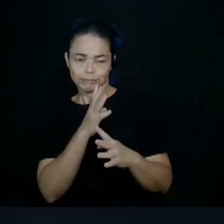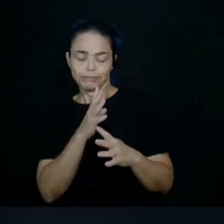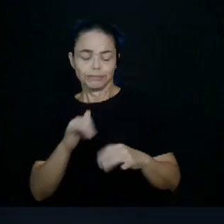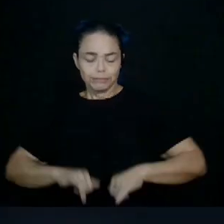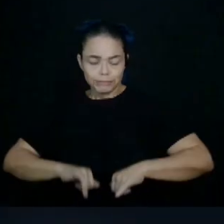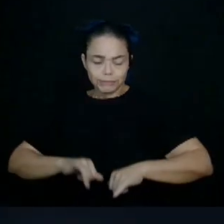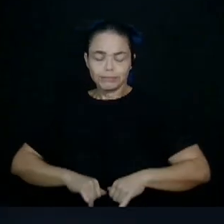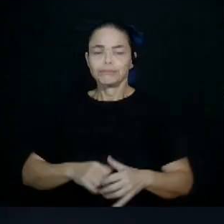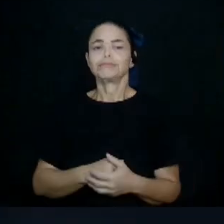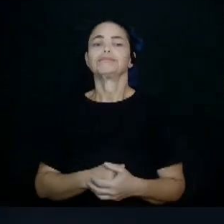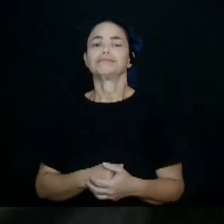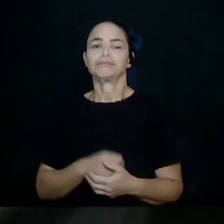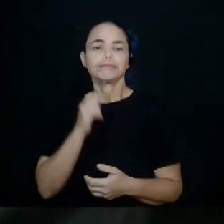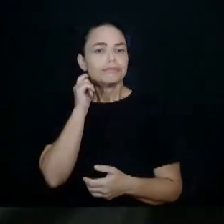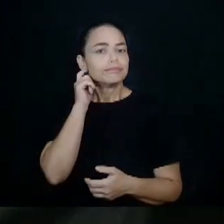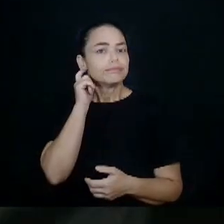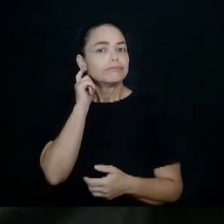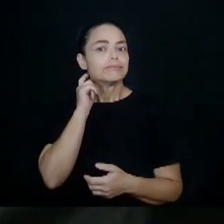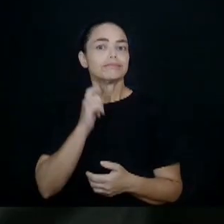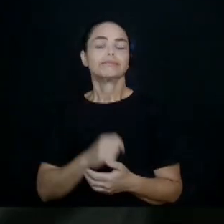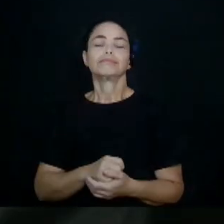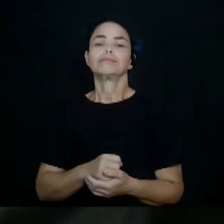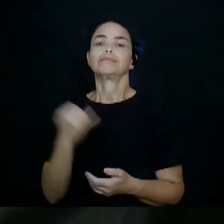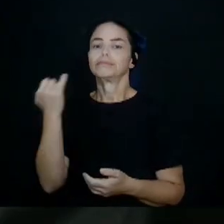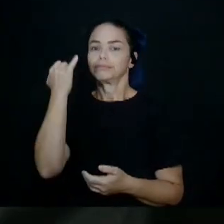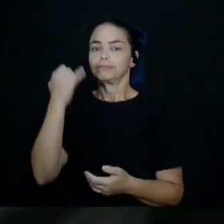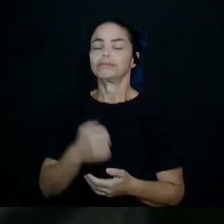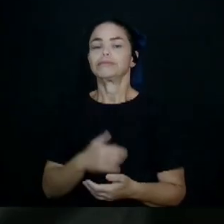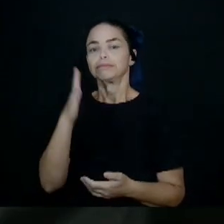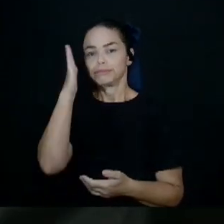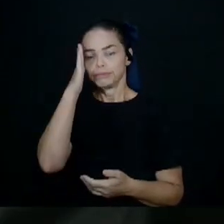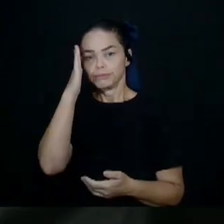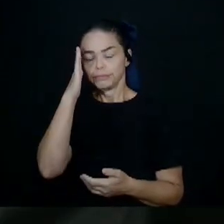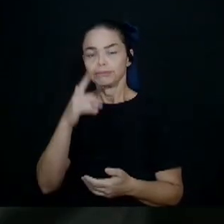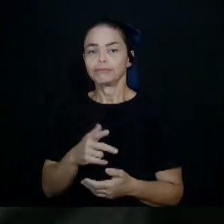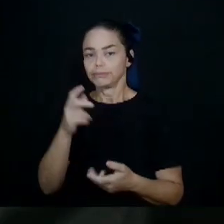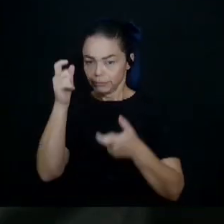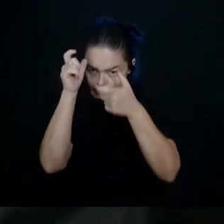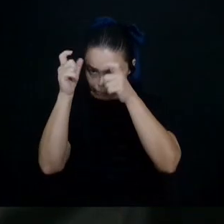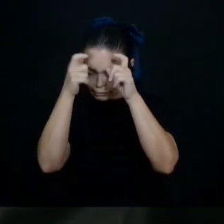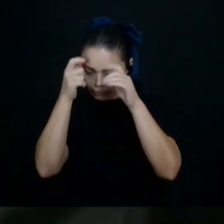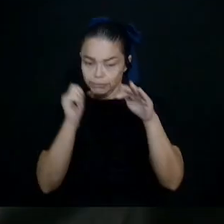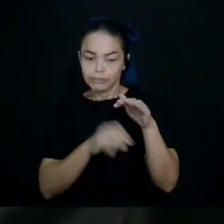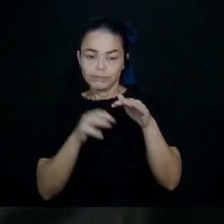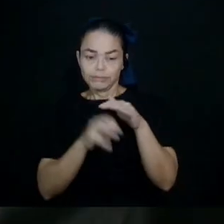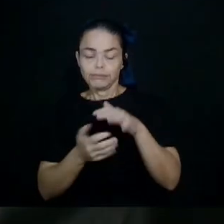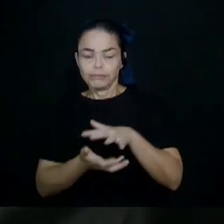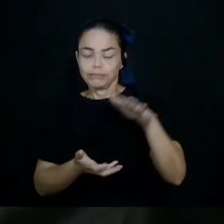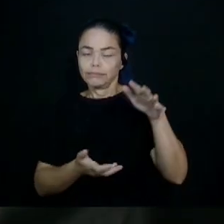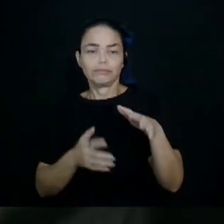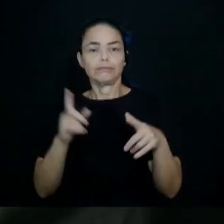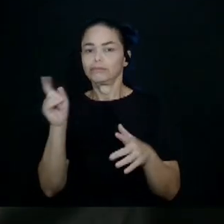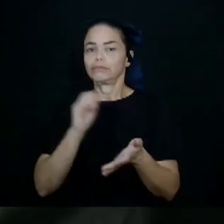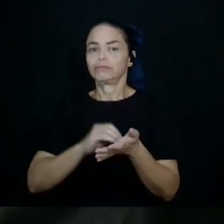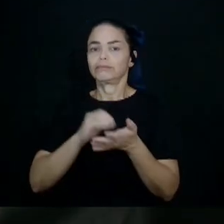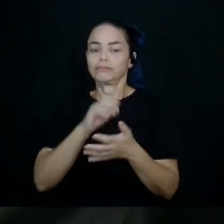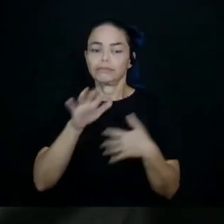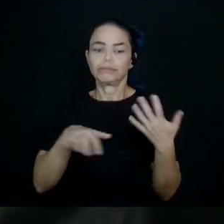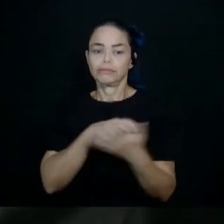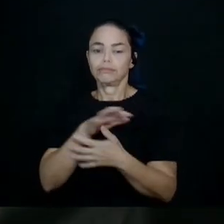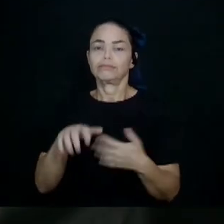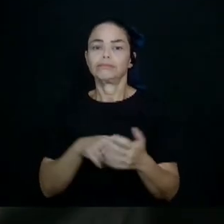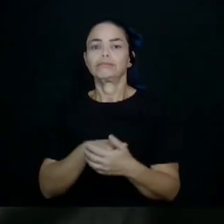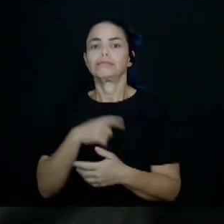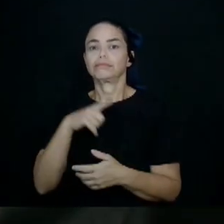grande. Exatamente. Bom, é importante a gente entender que o transtorno de acumulação não é desorganização, gente. Existe uma